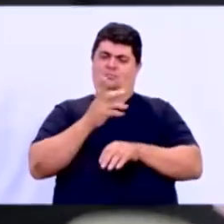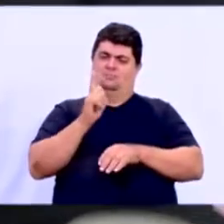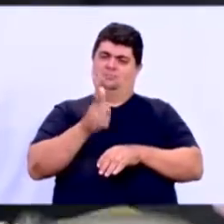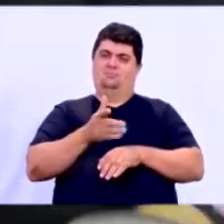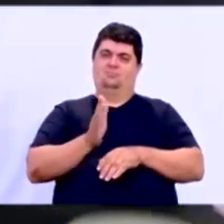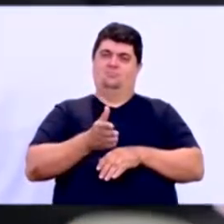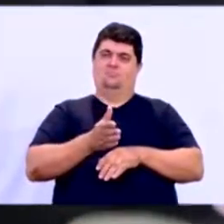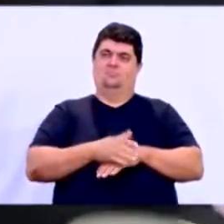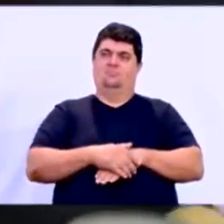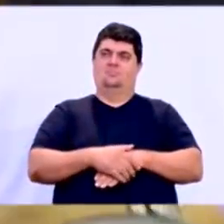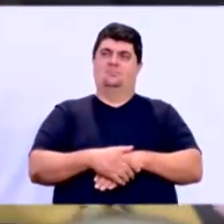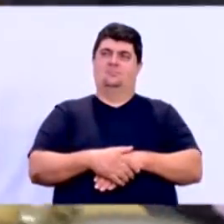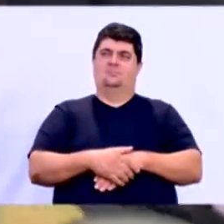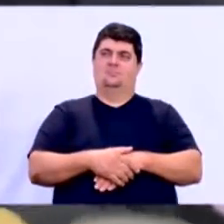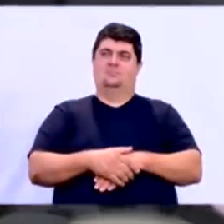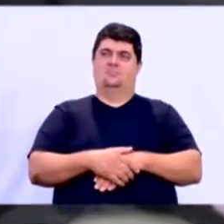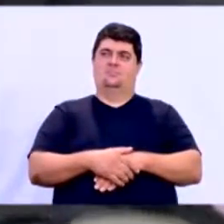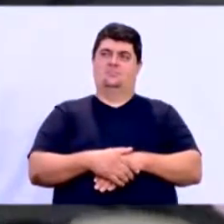minuto.